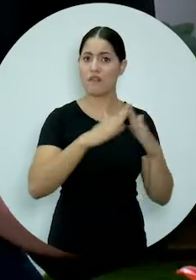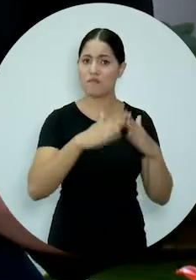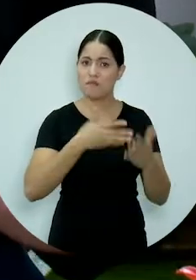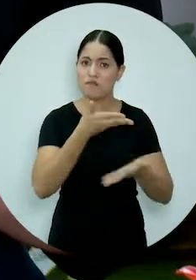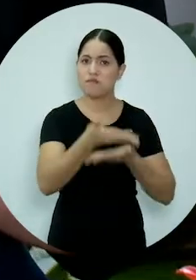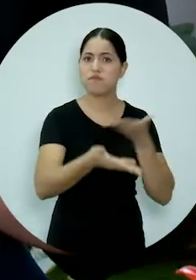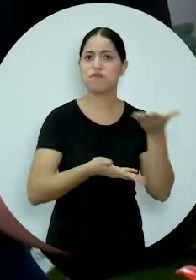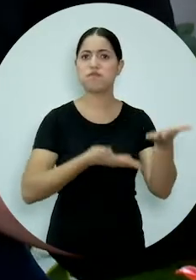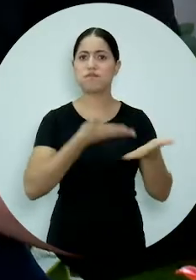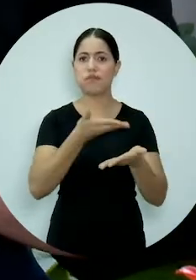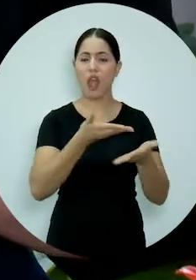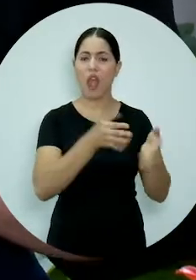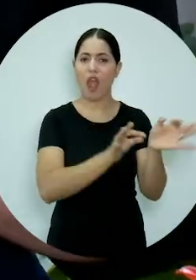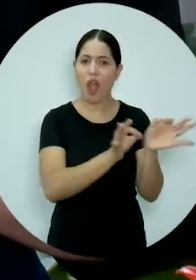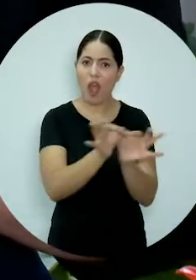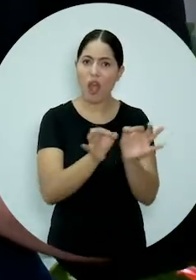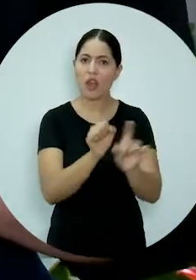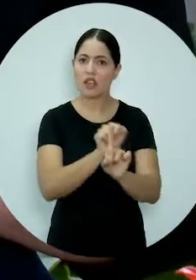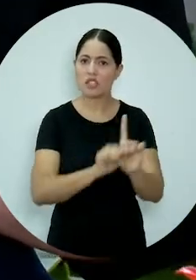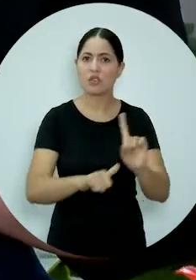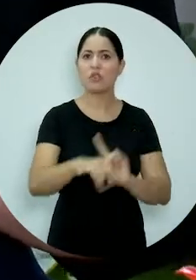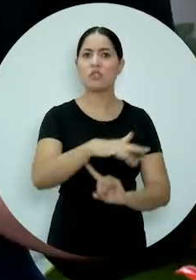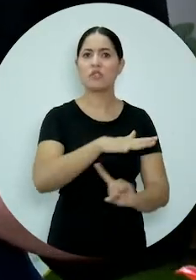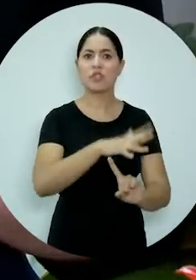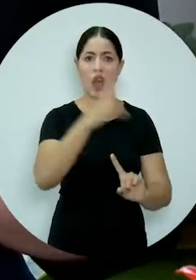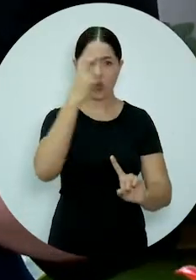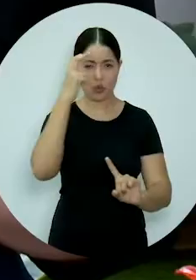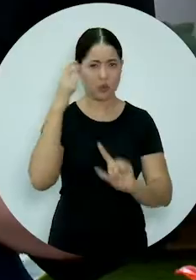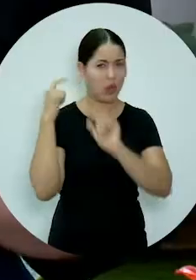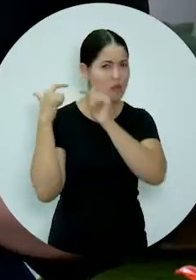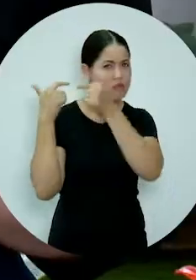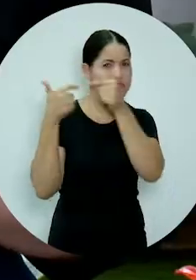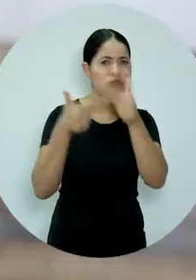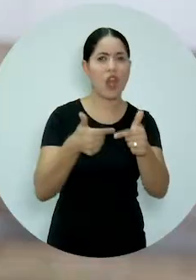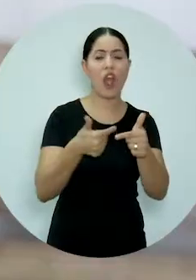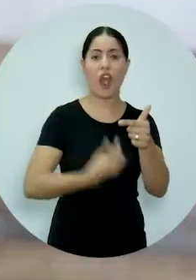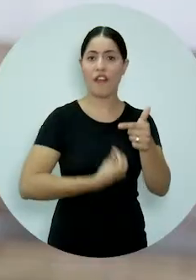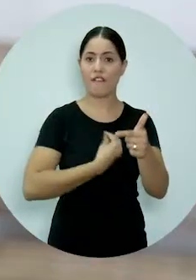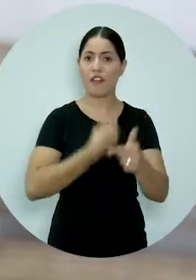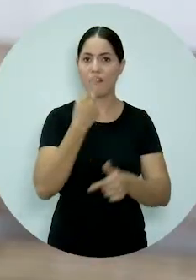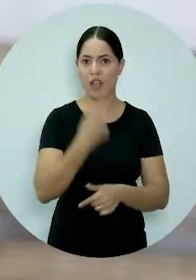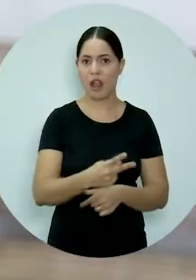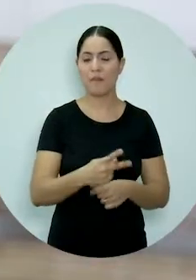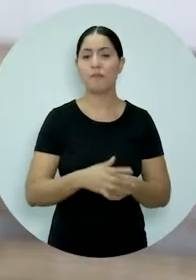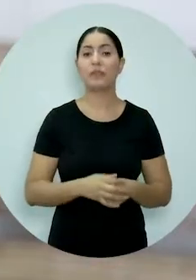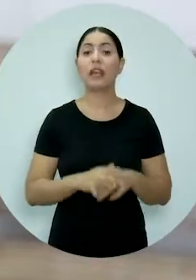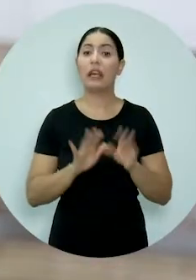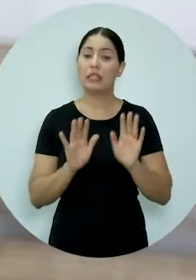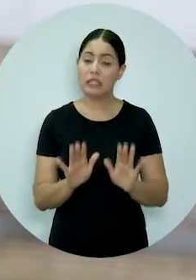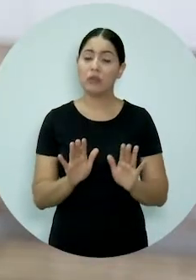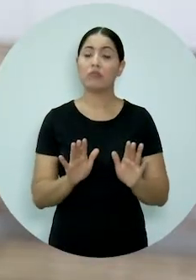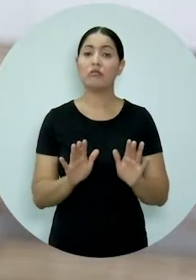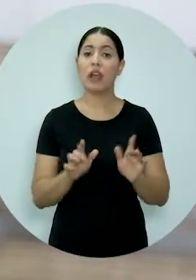a habitação, a convivência e a organização social e cultural desses povos se realiza, se efetiva. Daí